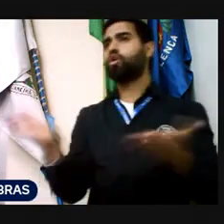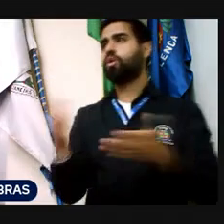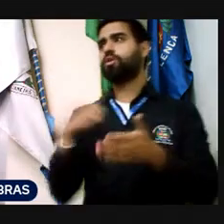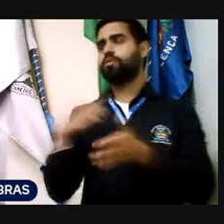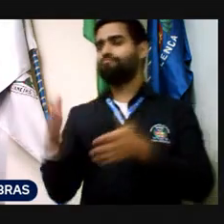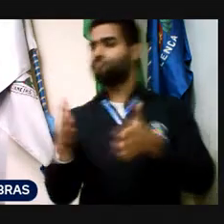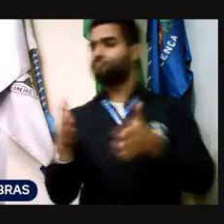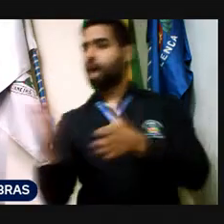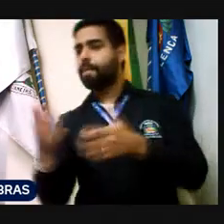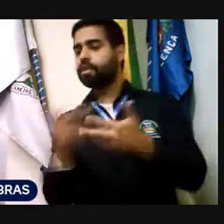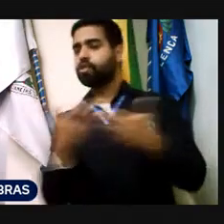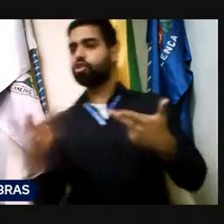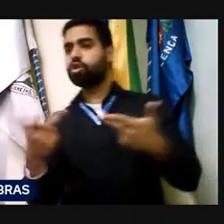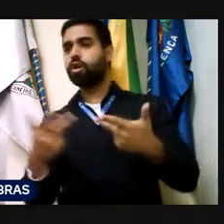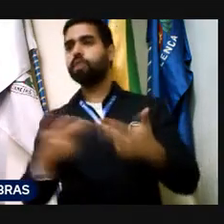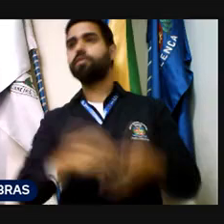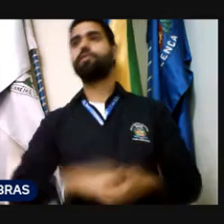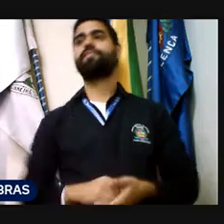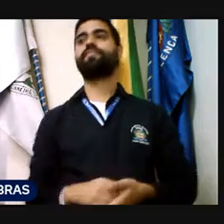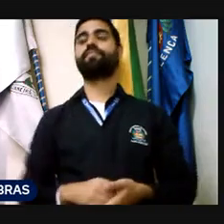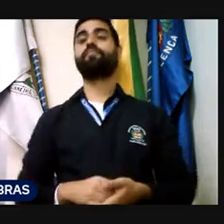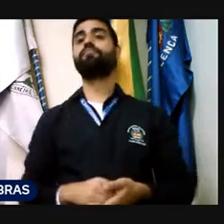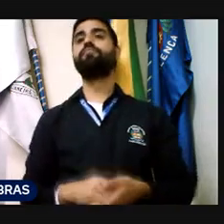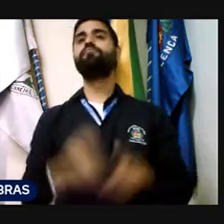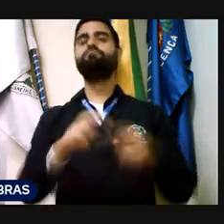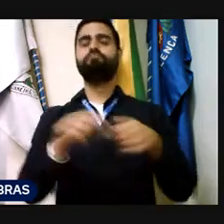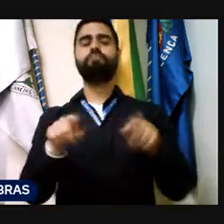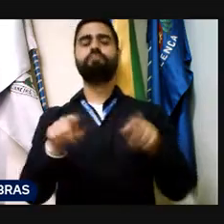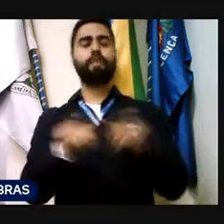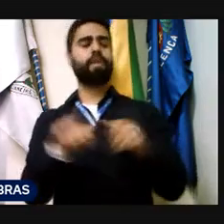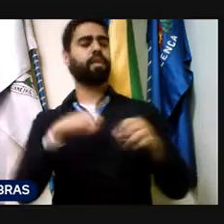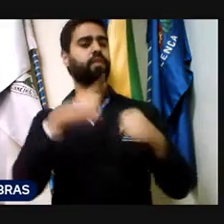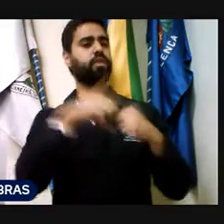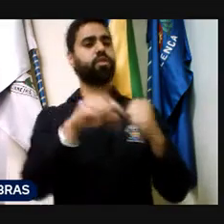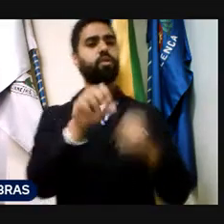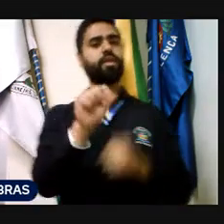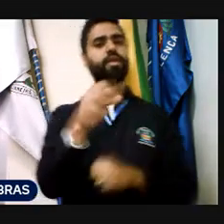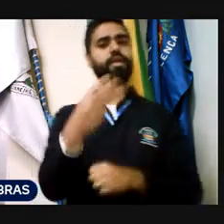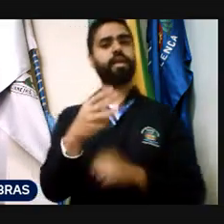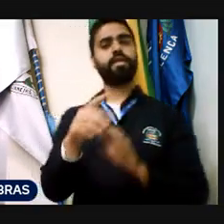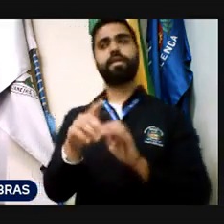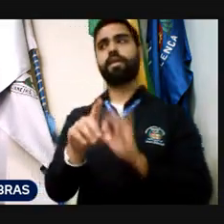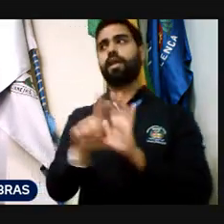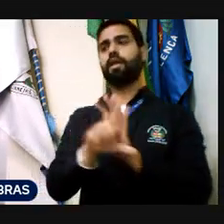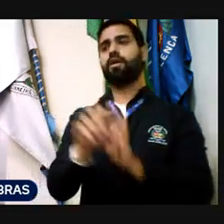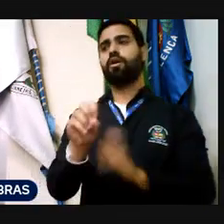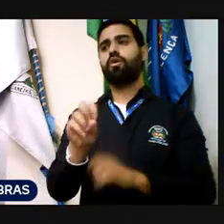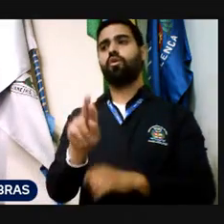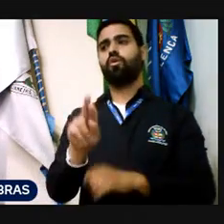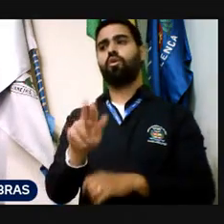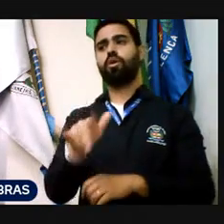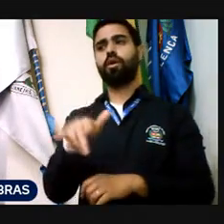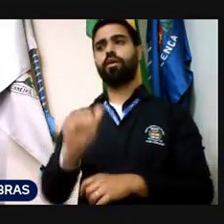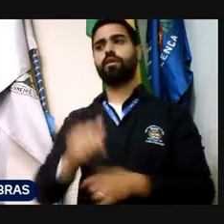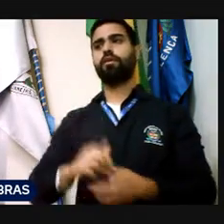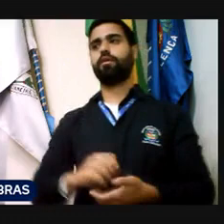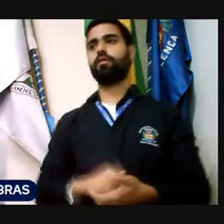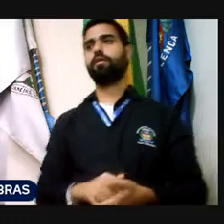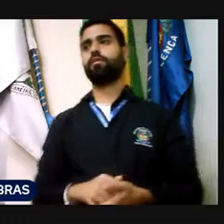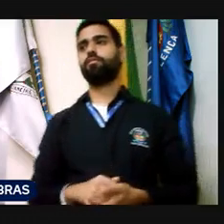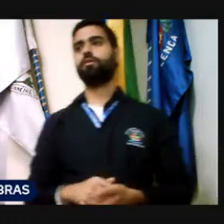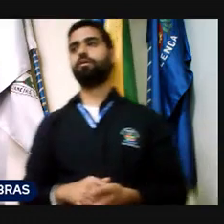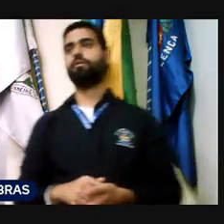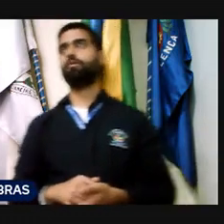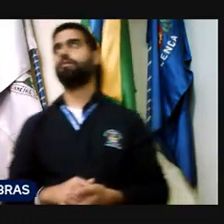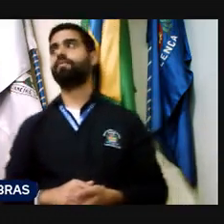admissão dos cargos públicos comissionados. Assim transcreve o artigo 83A da Lei Orgânica do município. Artigo